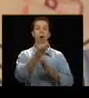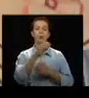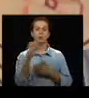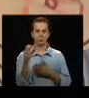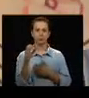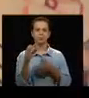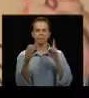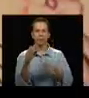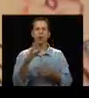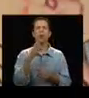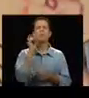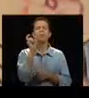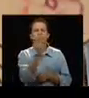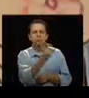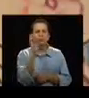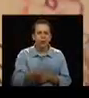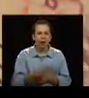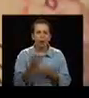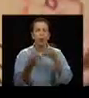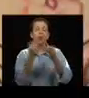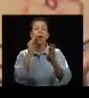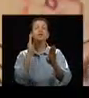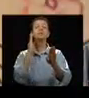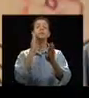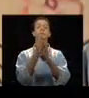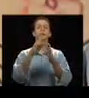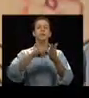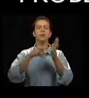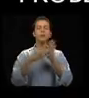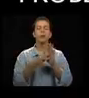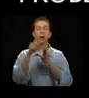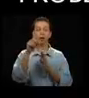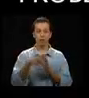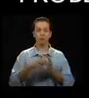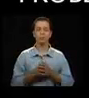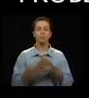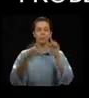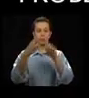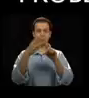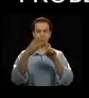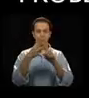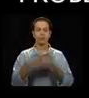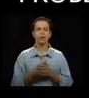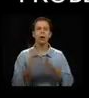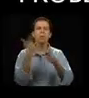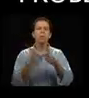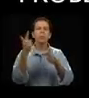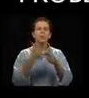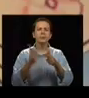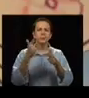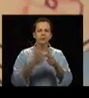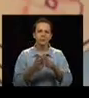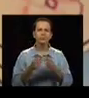alfabetização, né? Aquilo que o alfabetizando conhece, e descobrir o que significa. E a terceira é a